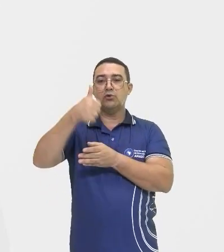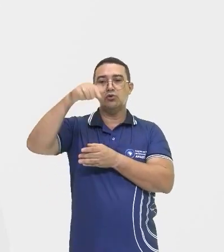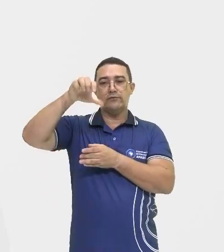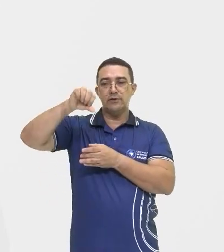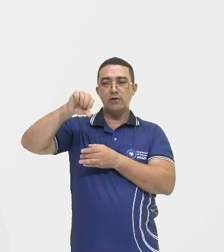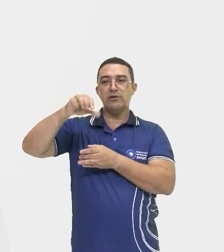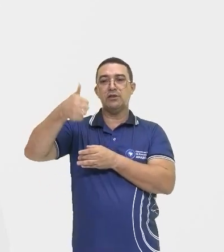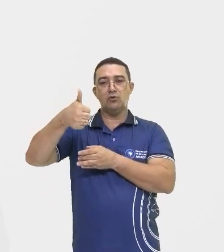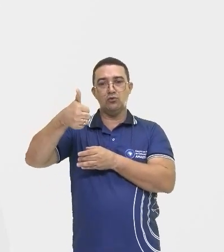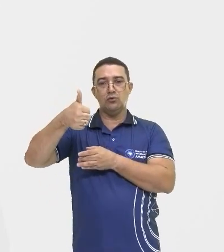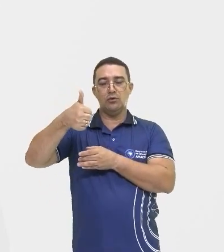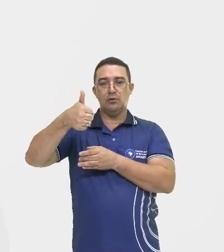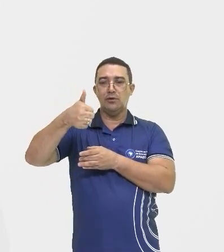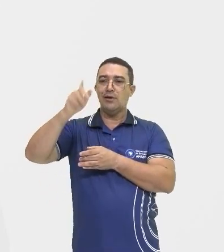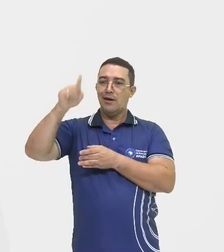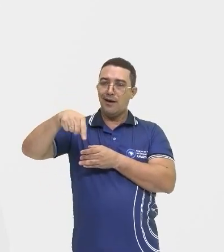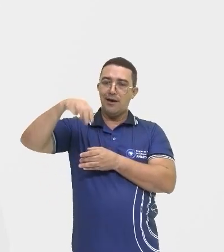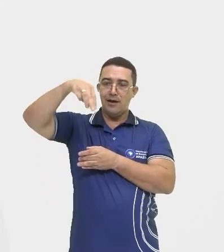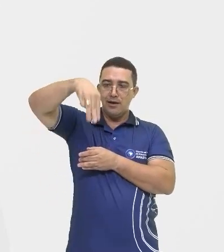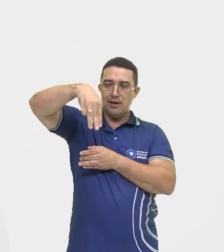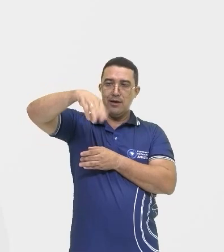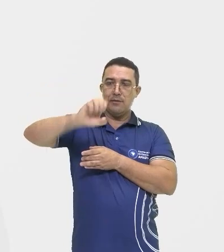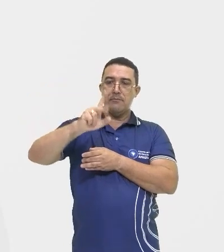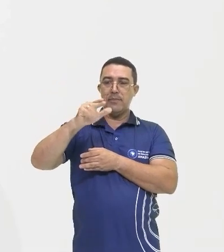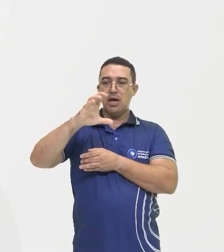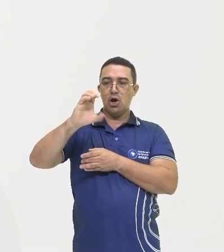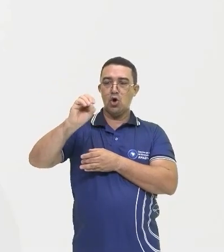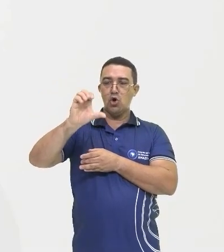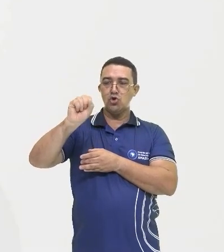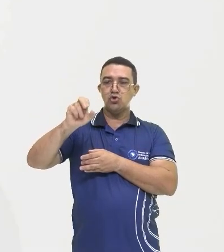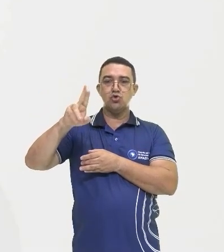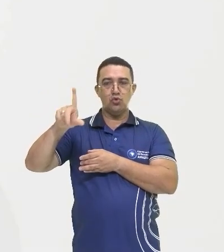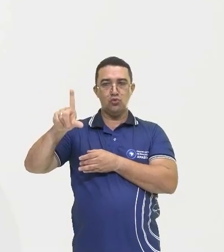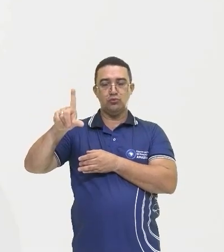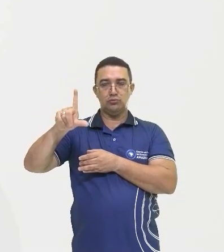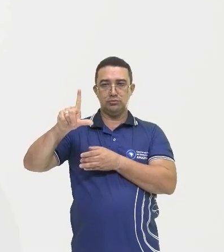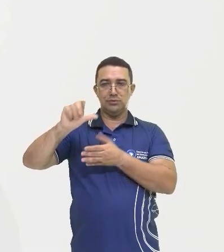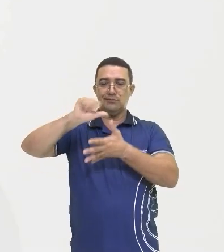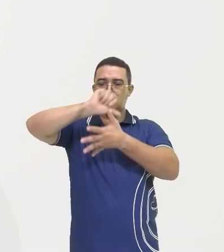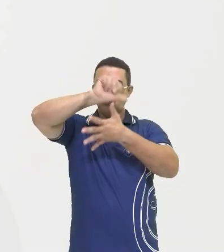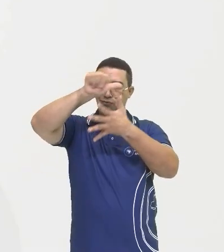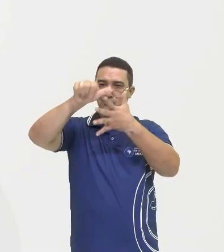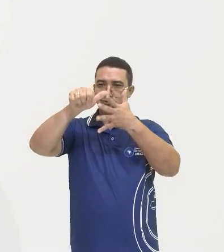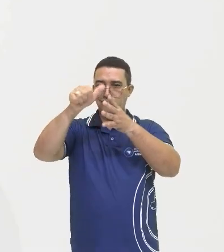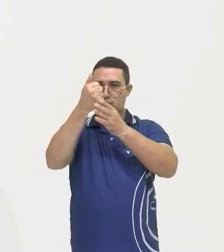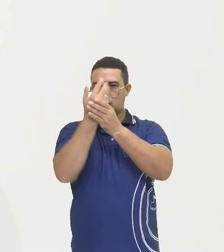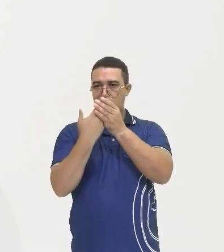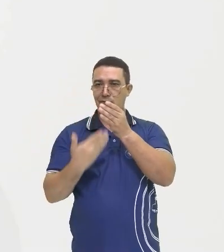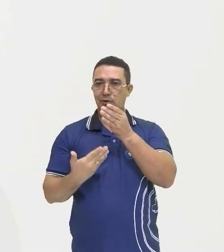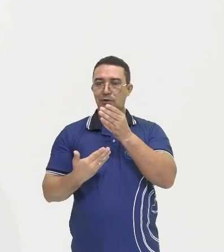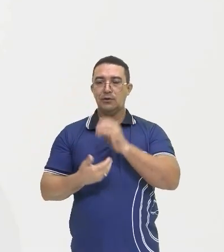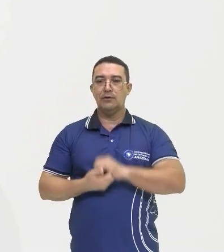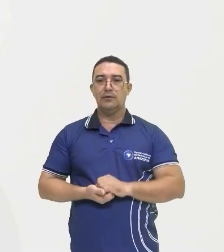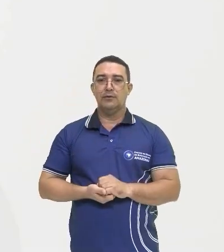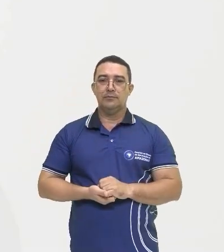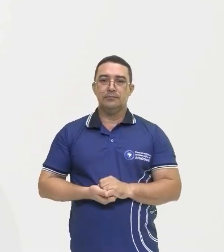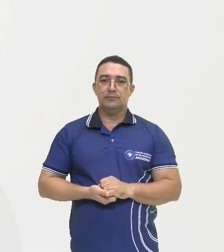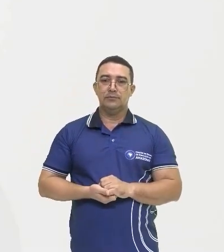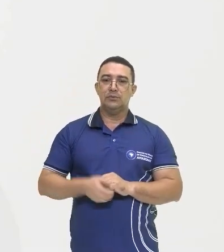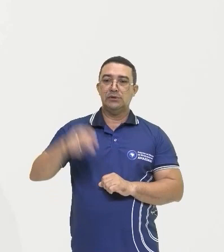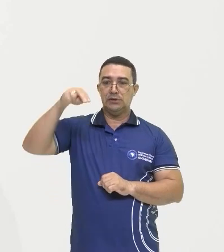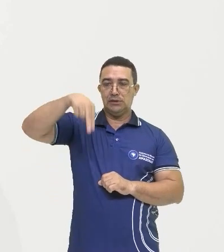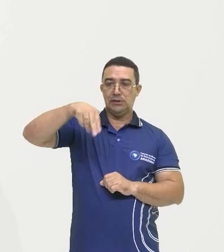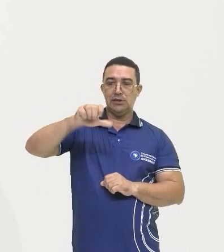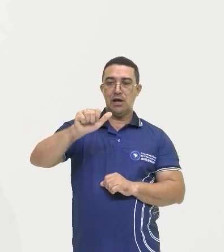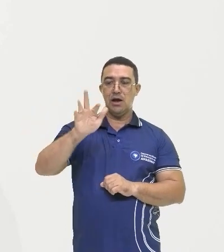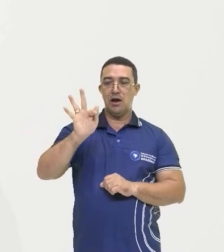foi assinado o Tratado de Assunção. Temos também o NAFTA, que se tornou o USMCA, dica, tá bom? O